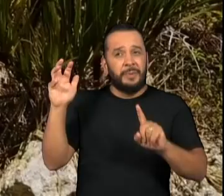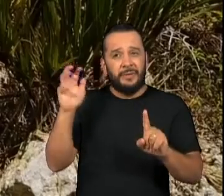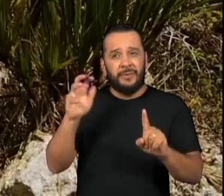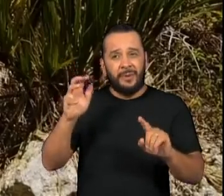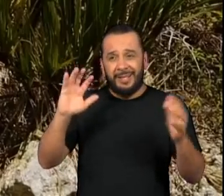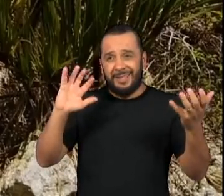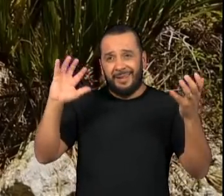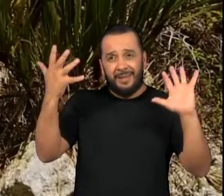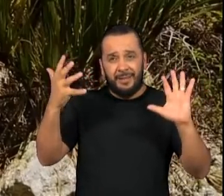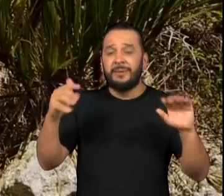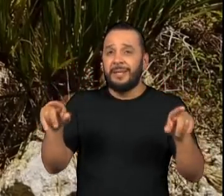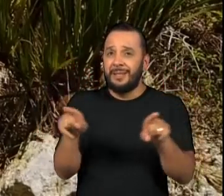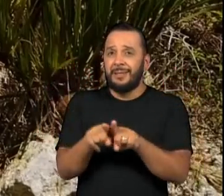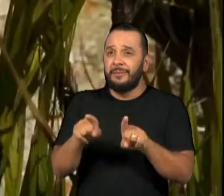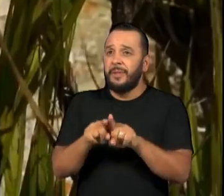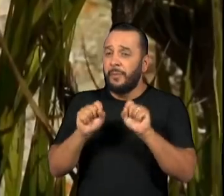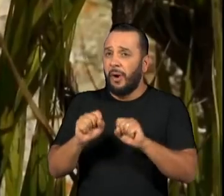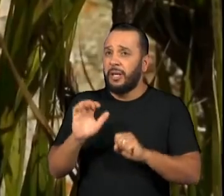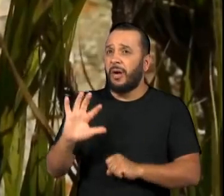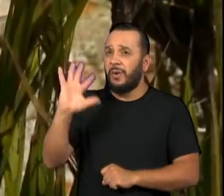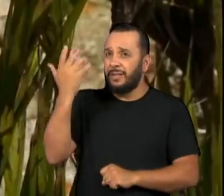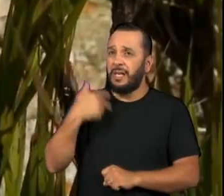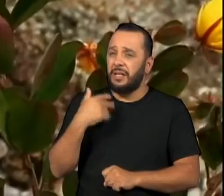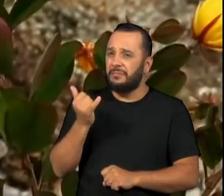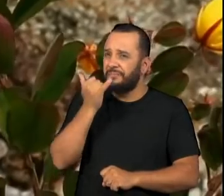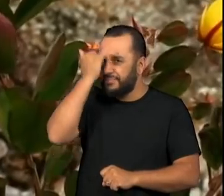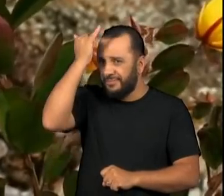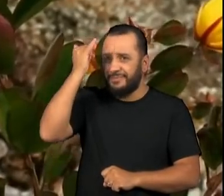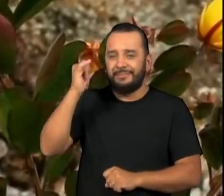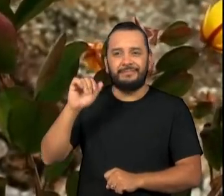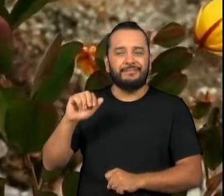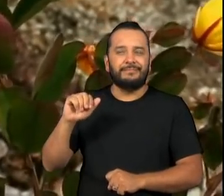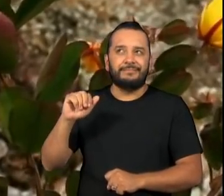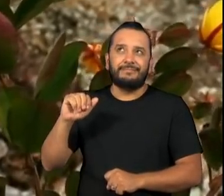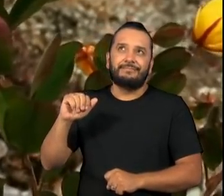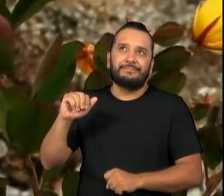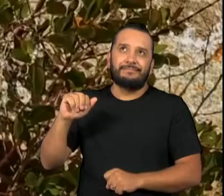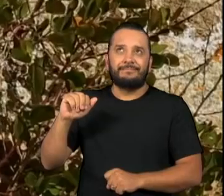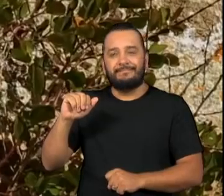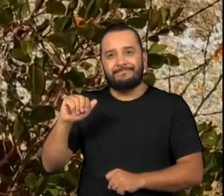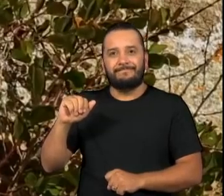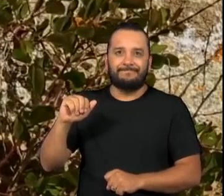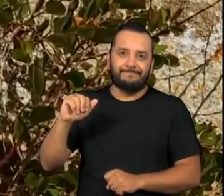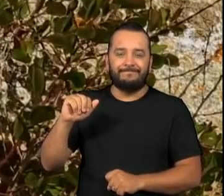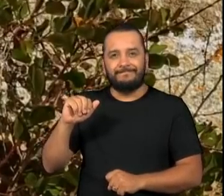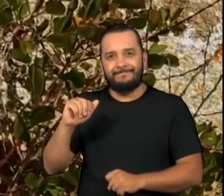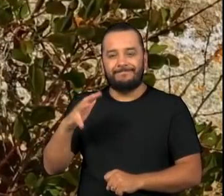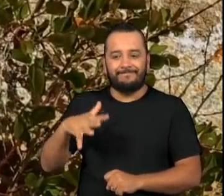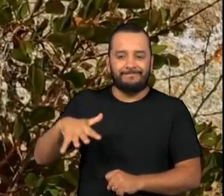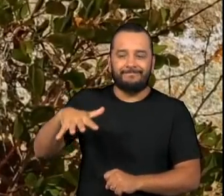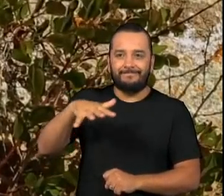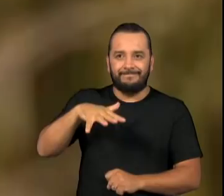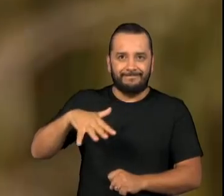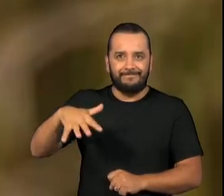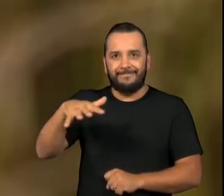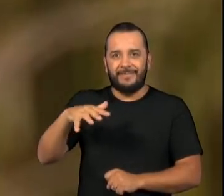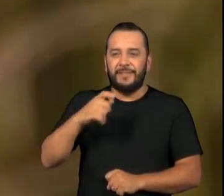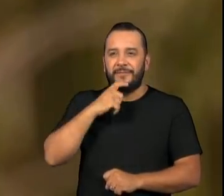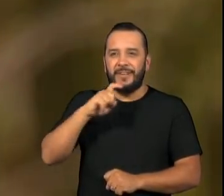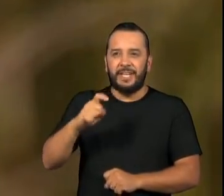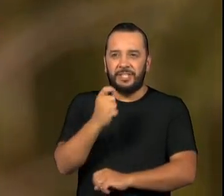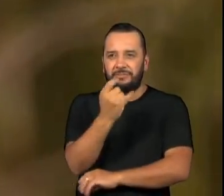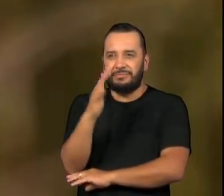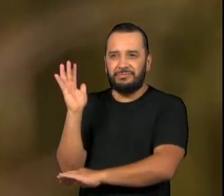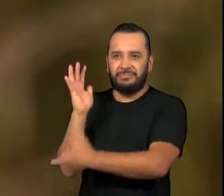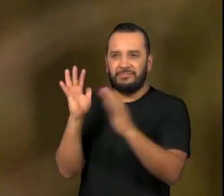uma consequência também da própria perda da cobertura vegetal,